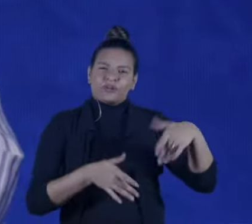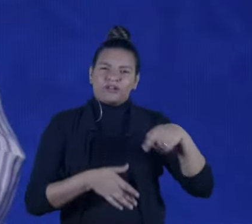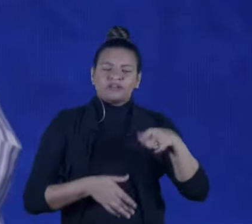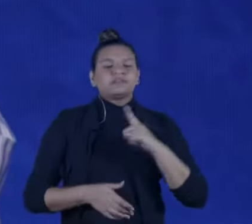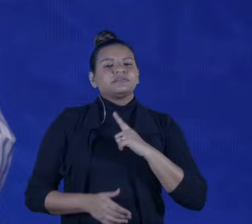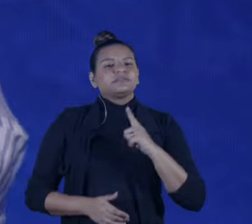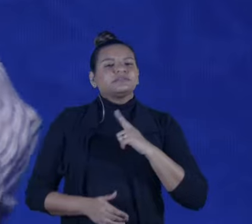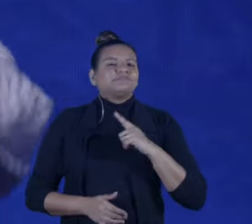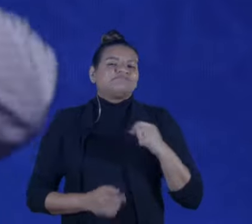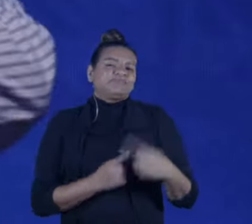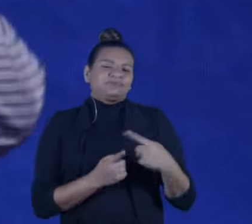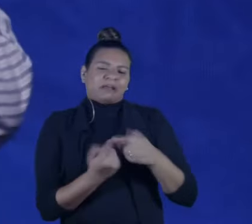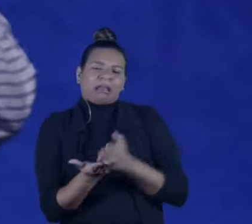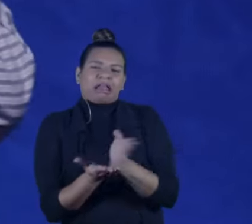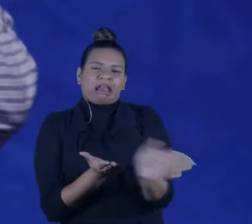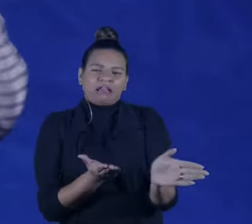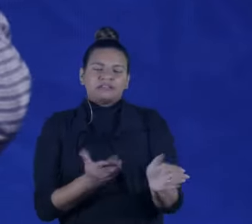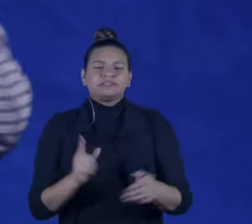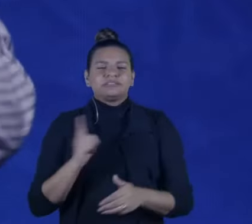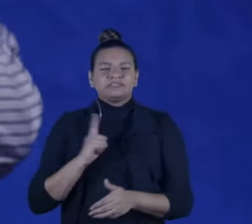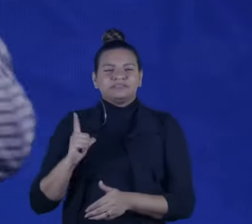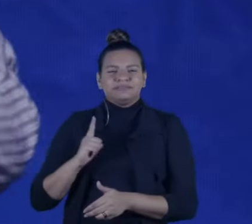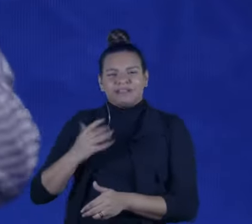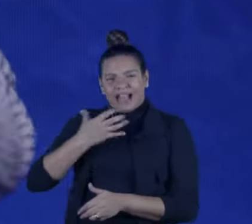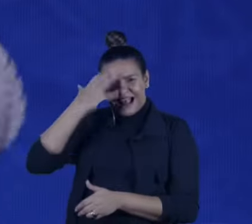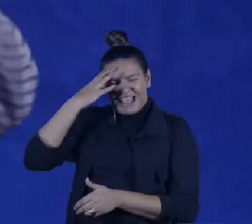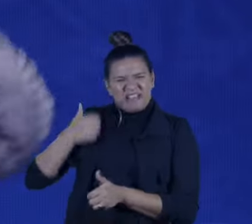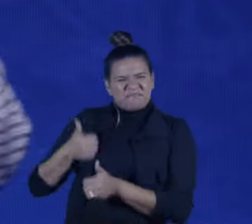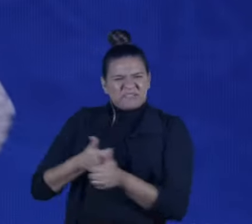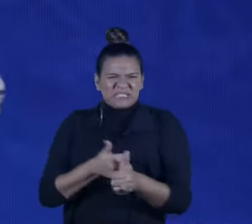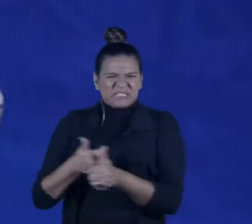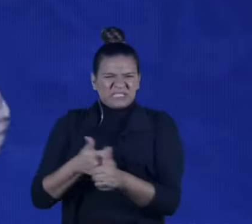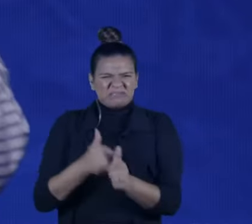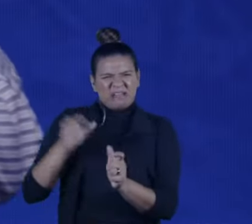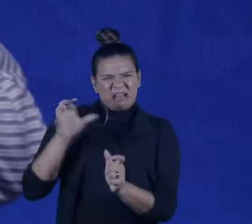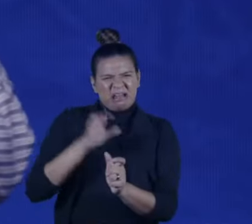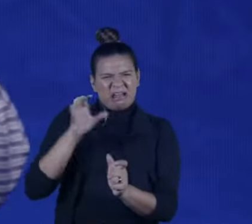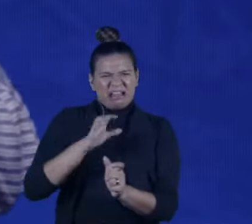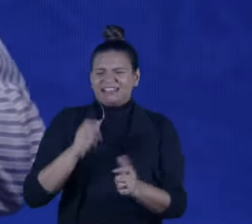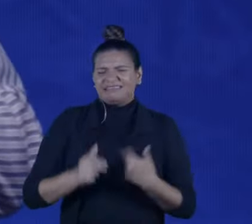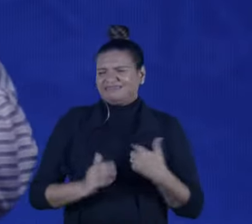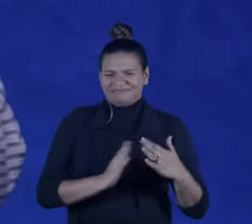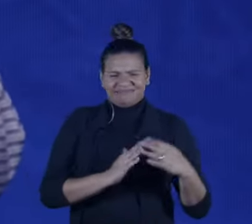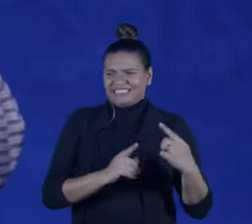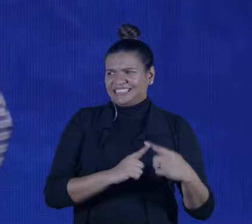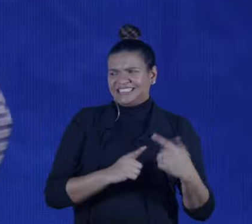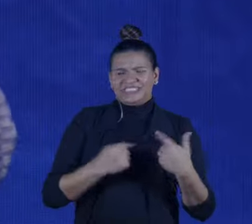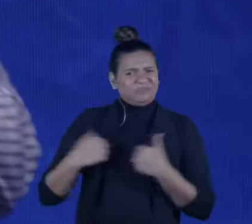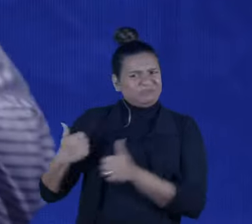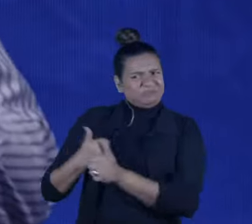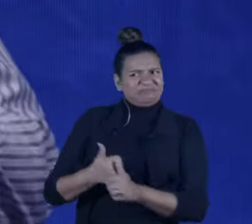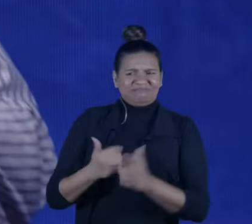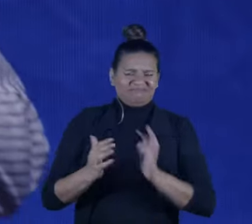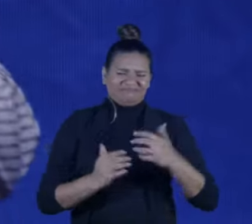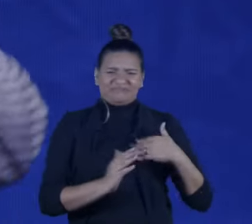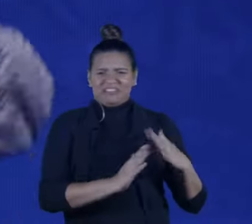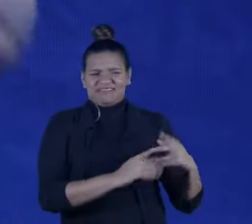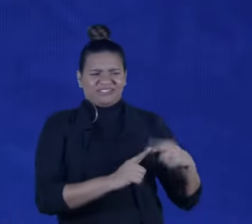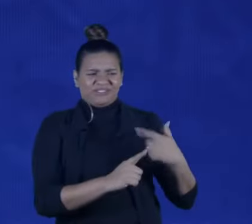da perseguição, né? Vai entrando aquele sentimento de amargura. Ah, não vou mais para essa igreja, não está fazendo nada na minha